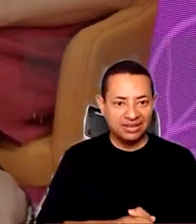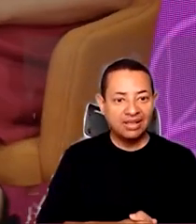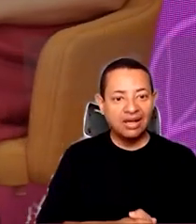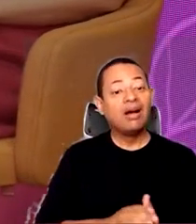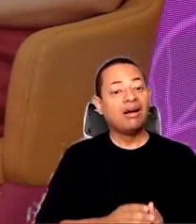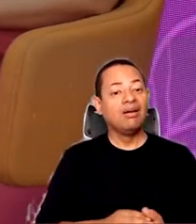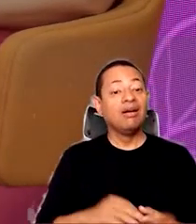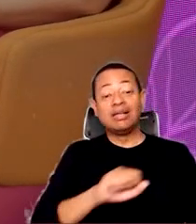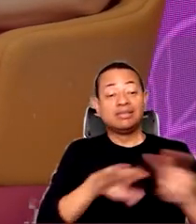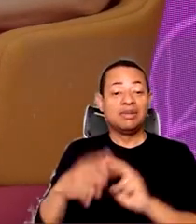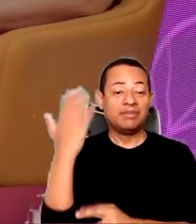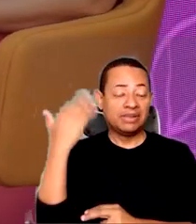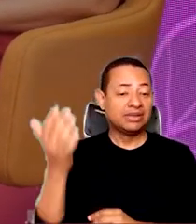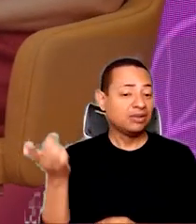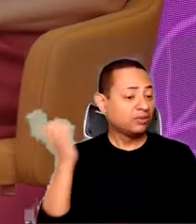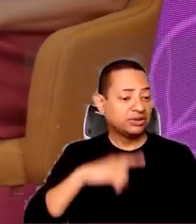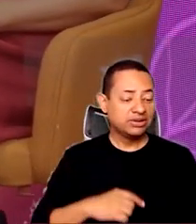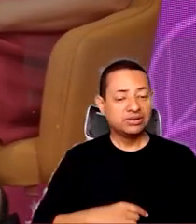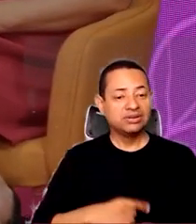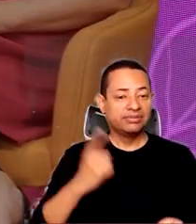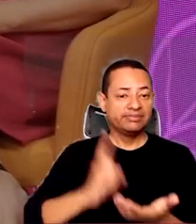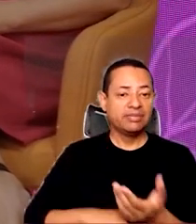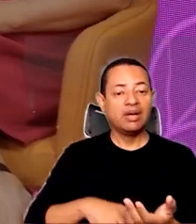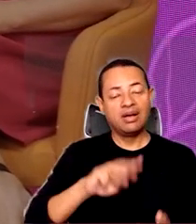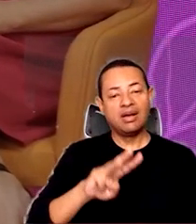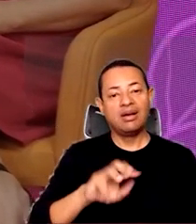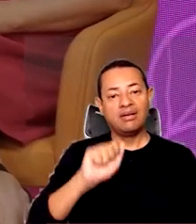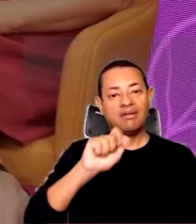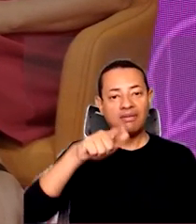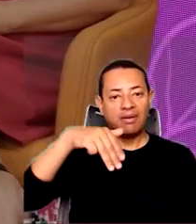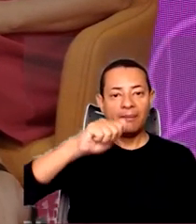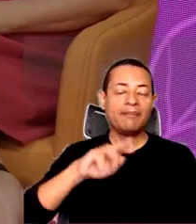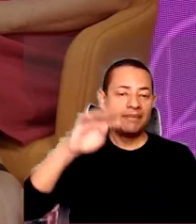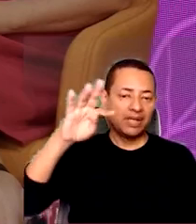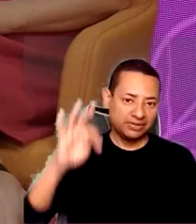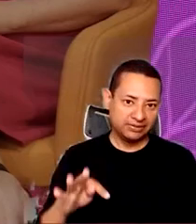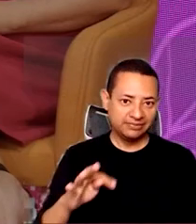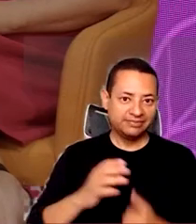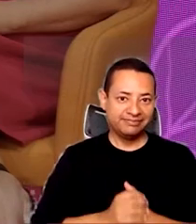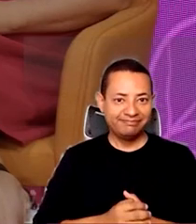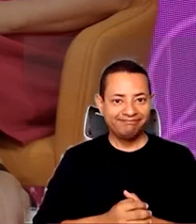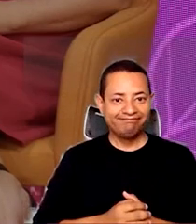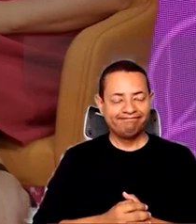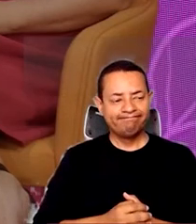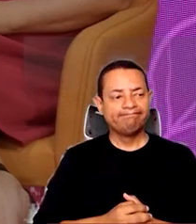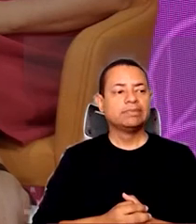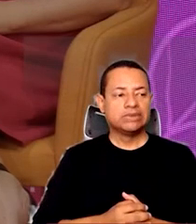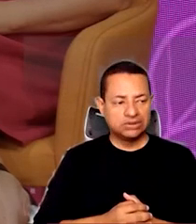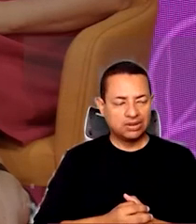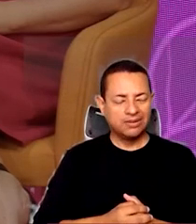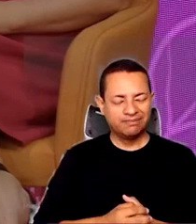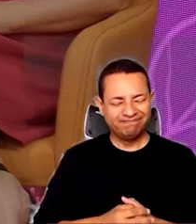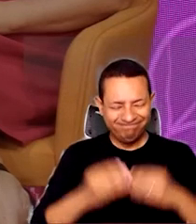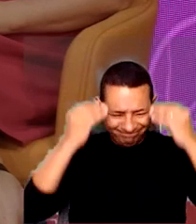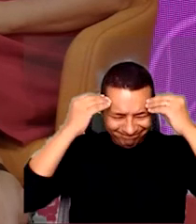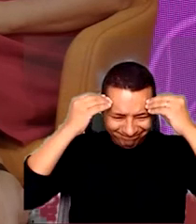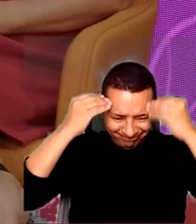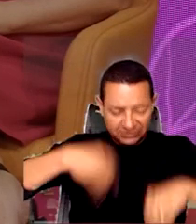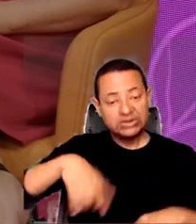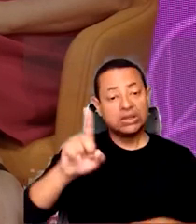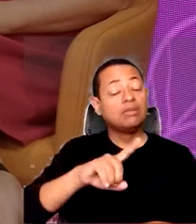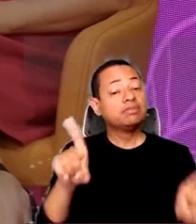almart semana passada eh eu acho que não não desistir se